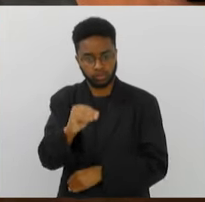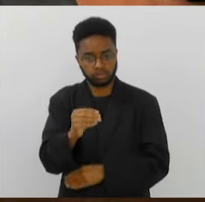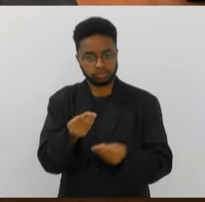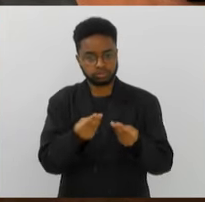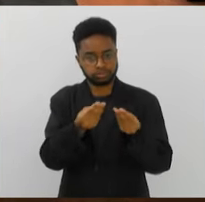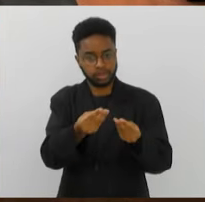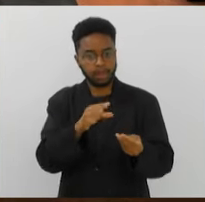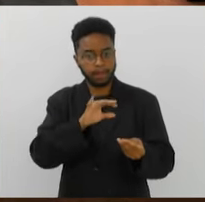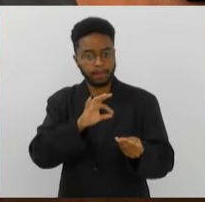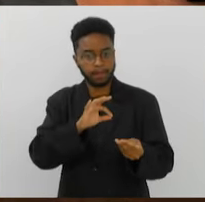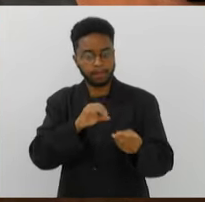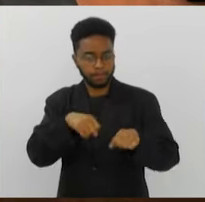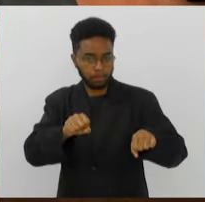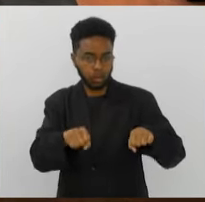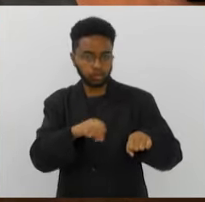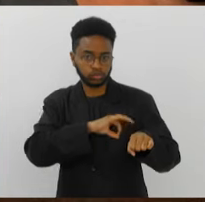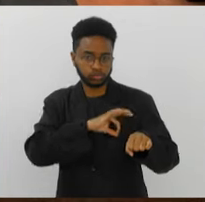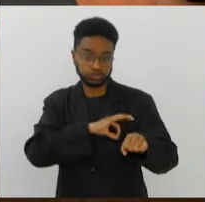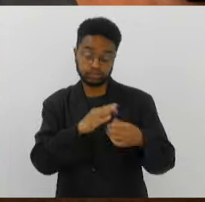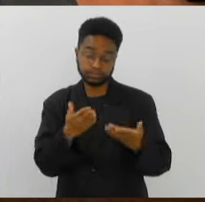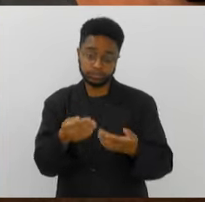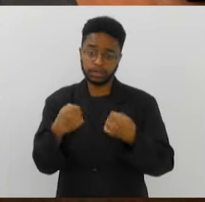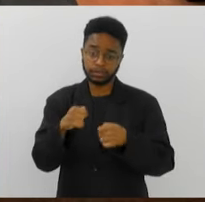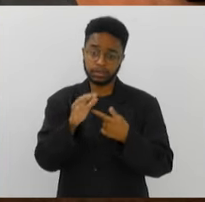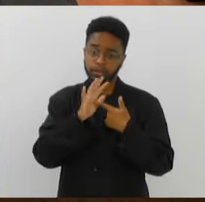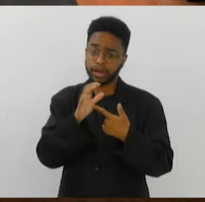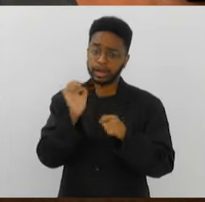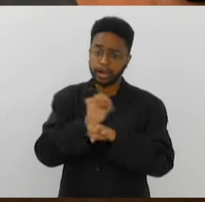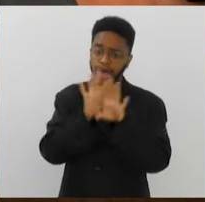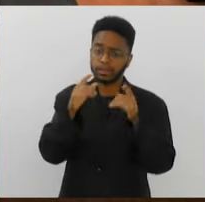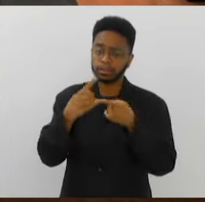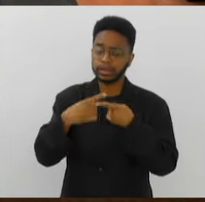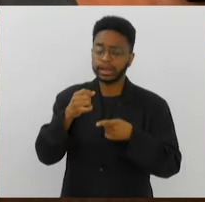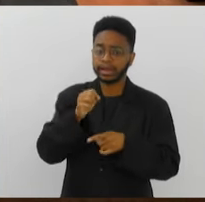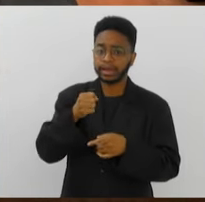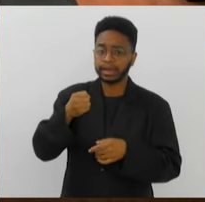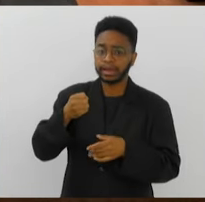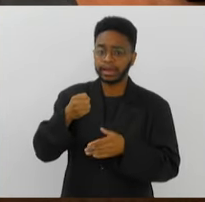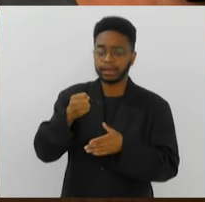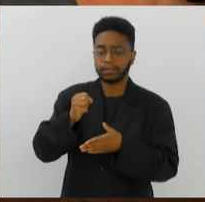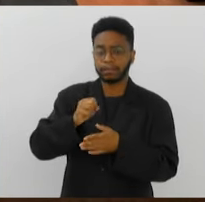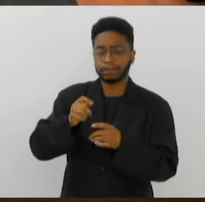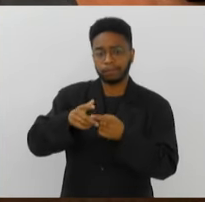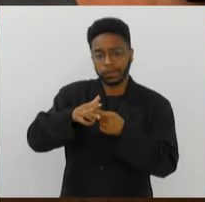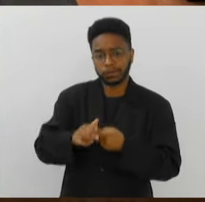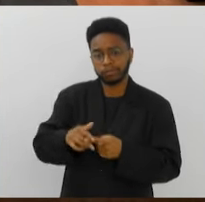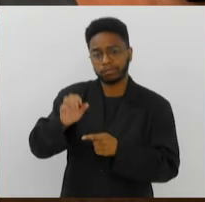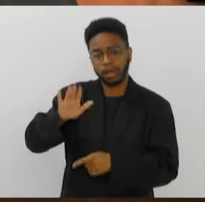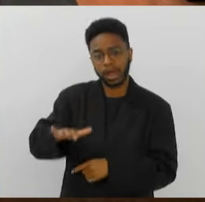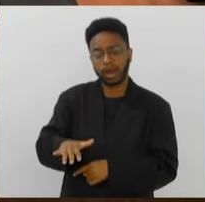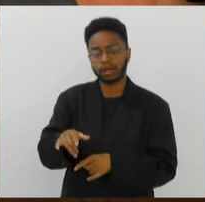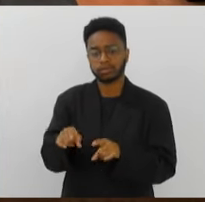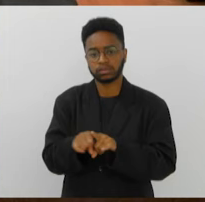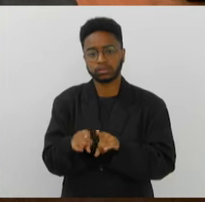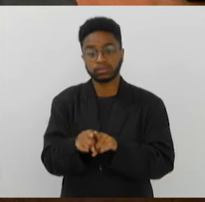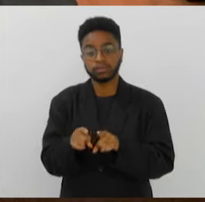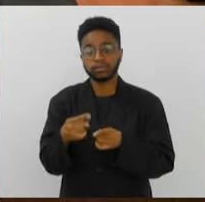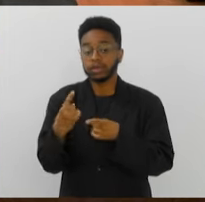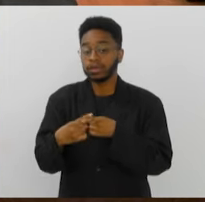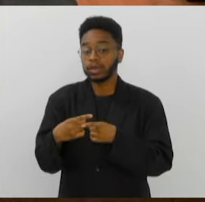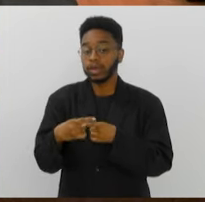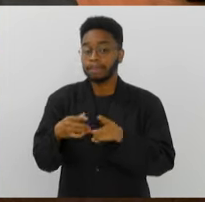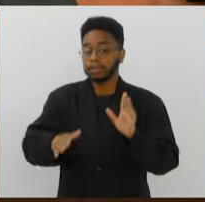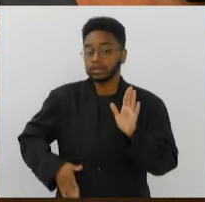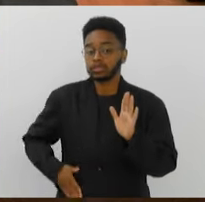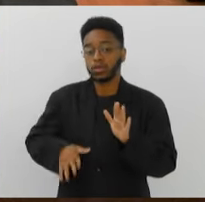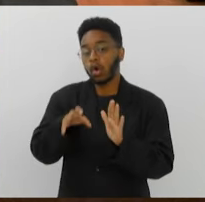Entendeu? Pô, pelo amor de Deus, não está claro, até gastar menos combustível gasta, a manutenção é mais barata. Pô, não está claro que bandido só assalta de moto? Por que